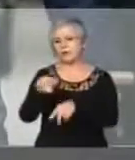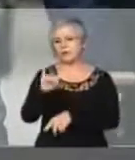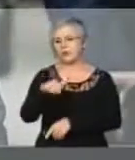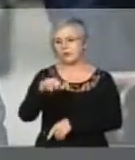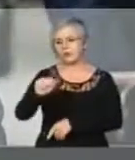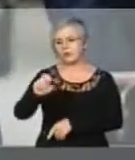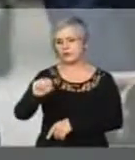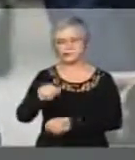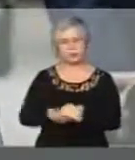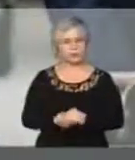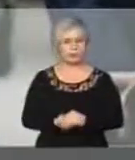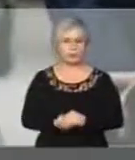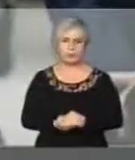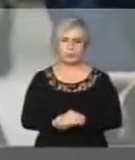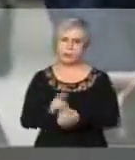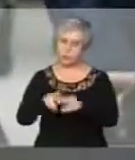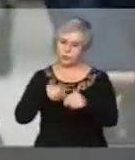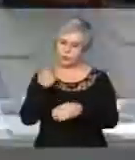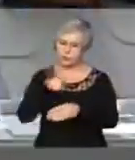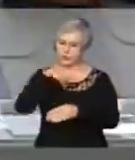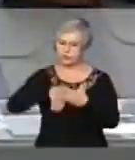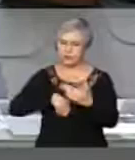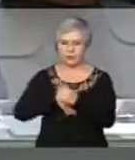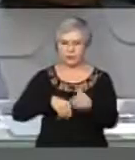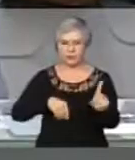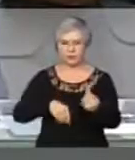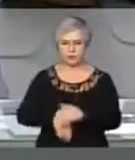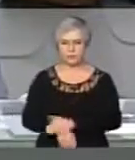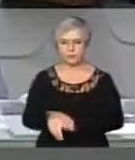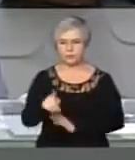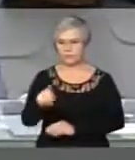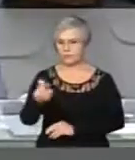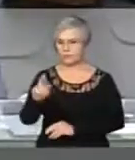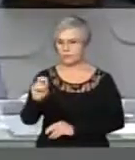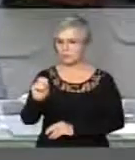direito previdenciário do trabalhador, por isso é não. Pronto, vota sim, presidente. Pronto, vota sim.